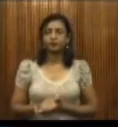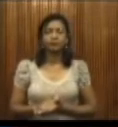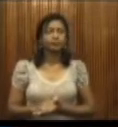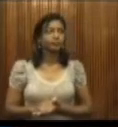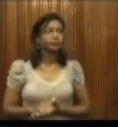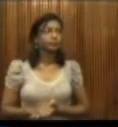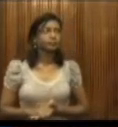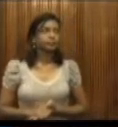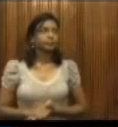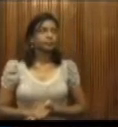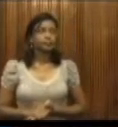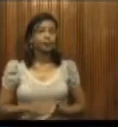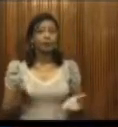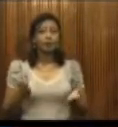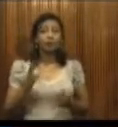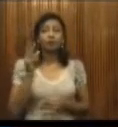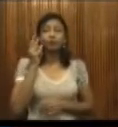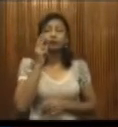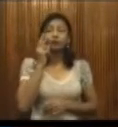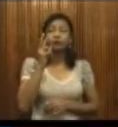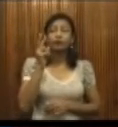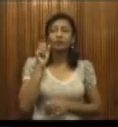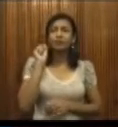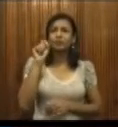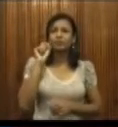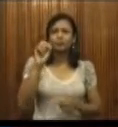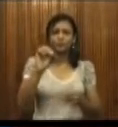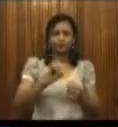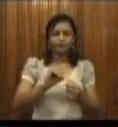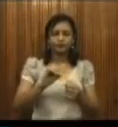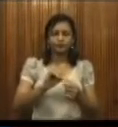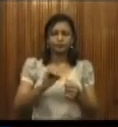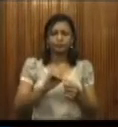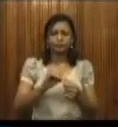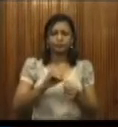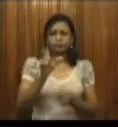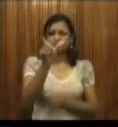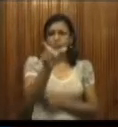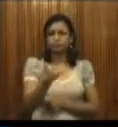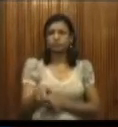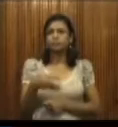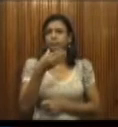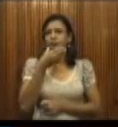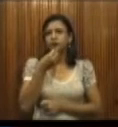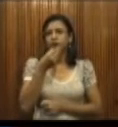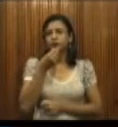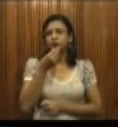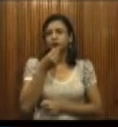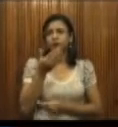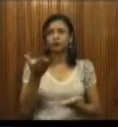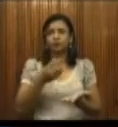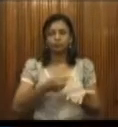das atitudes desse personagem. Você está em Marcos, capítulo 10. Olha o verso 17.